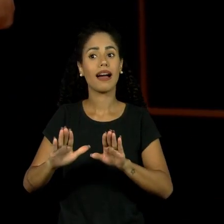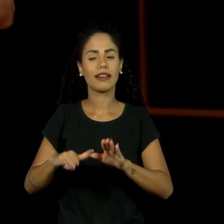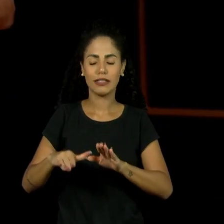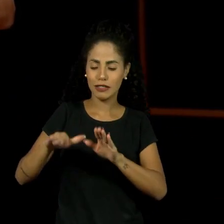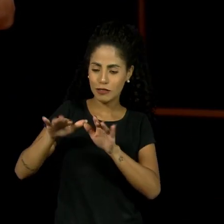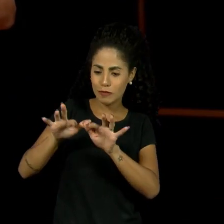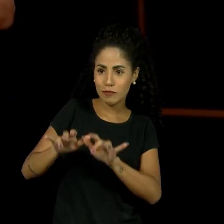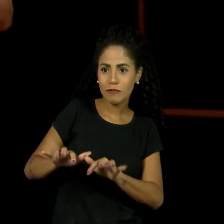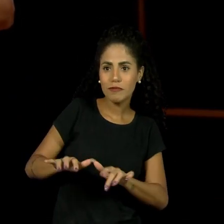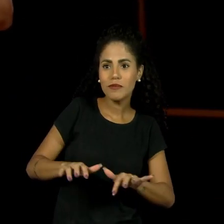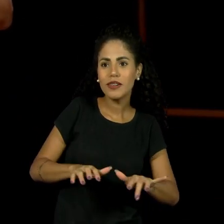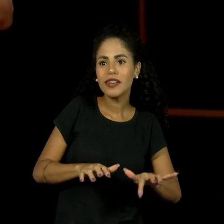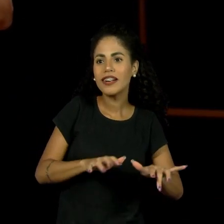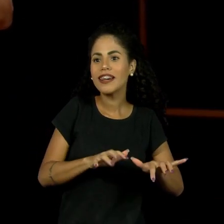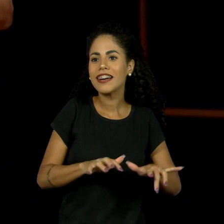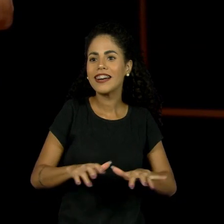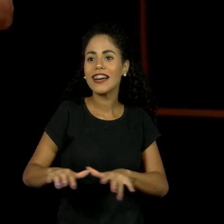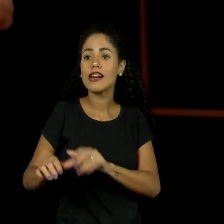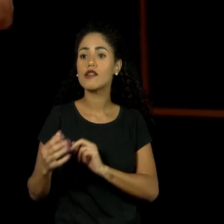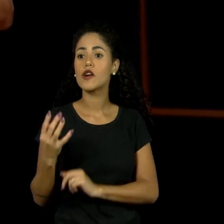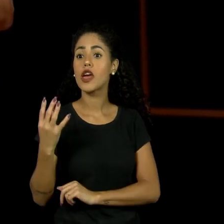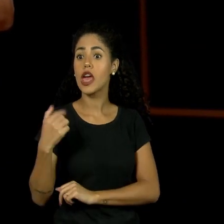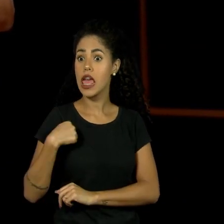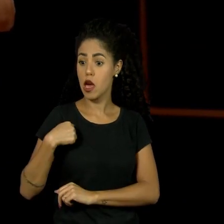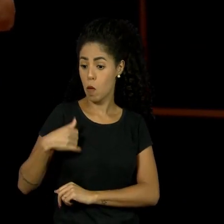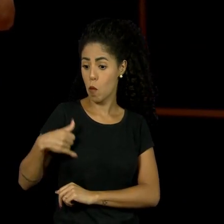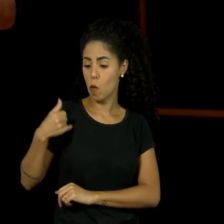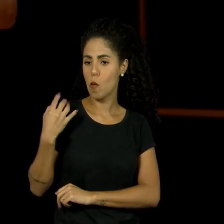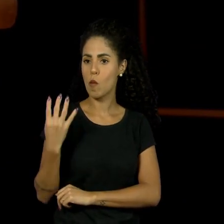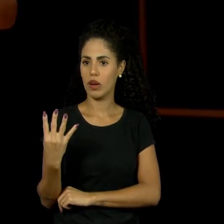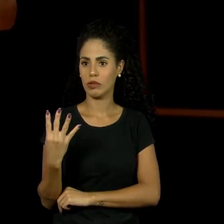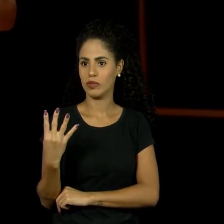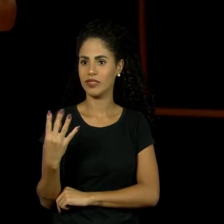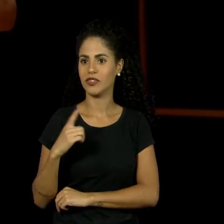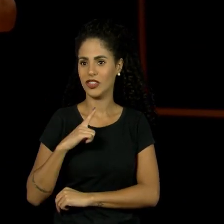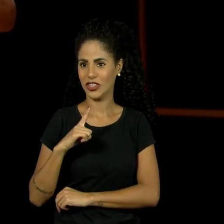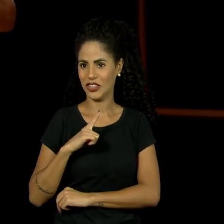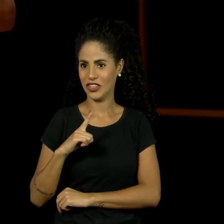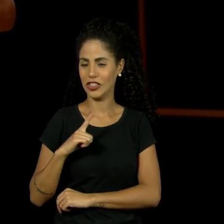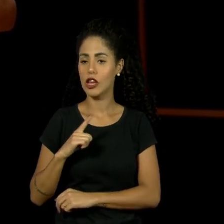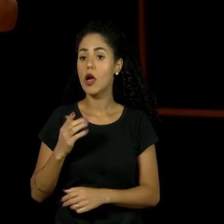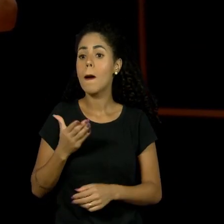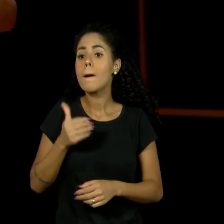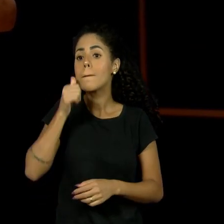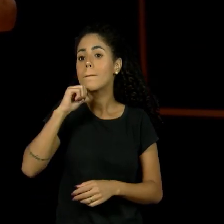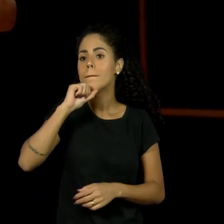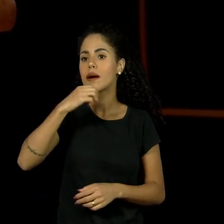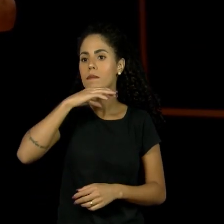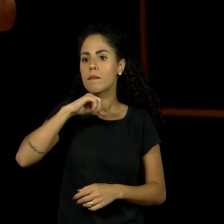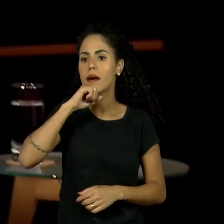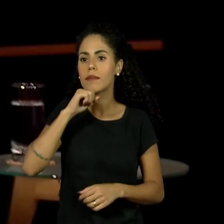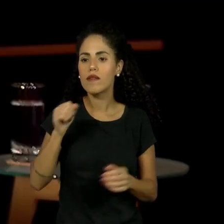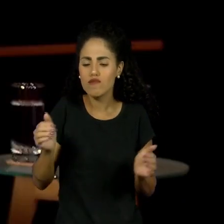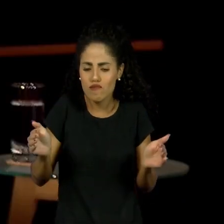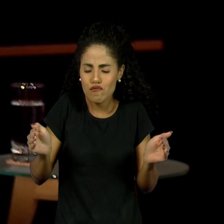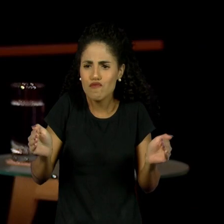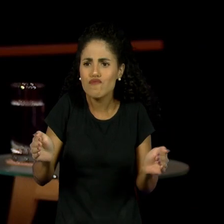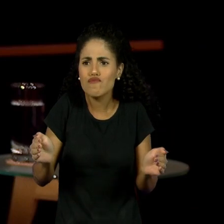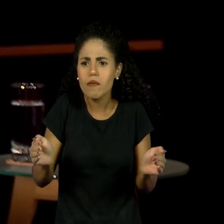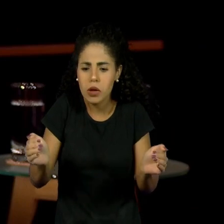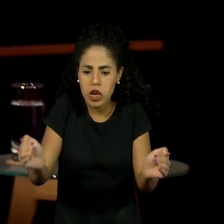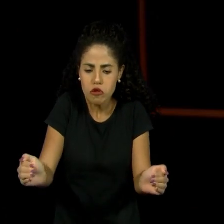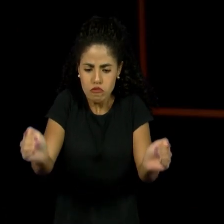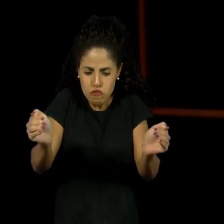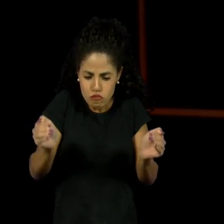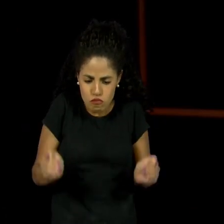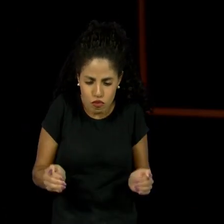veio, quando eu tinha 4 anos de idade, meus pais me deram um órgãozinho da Yamaha. E eu